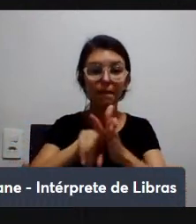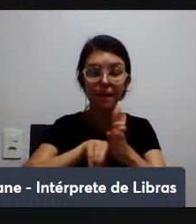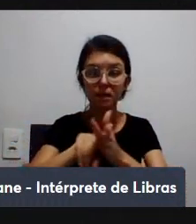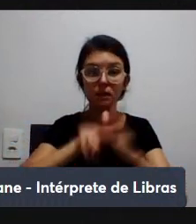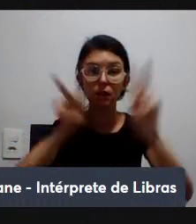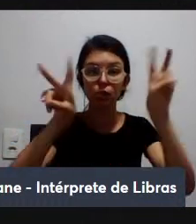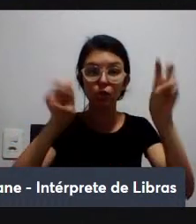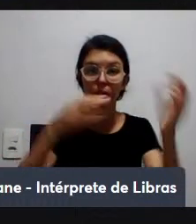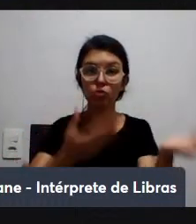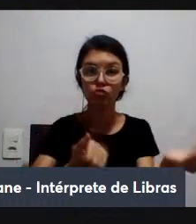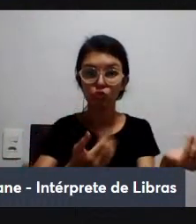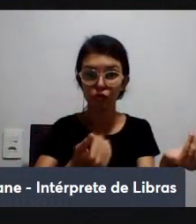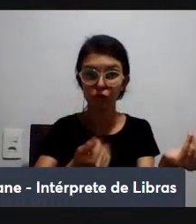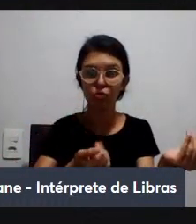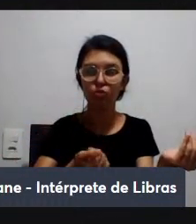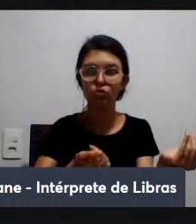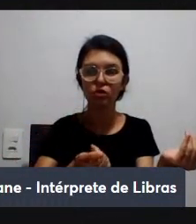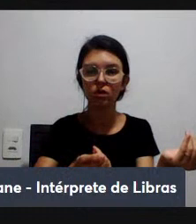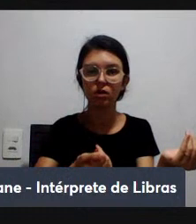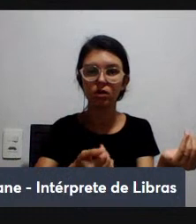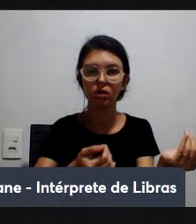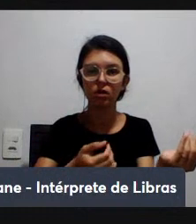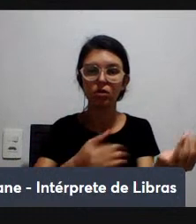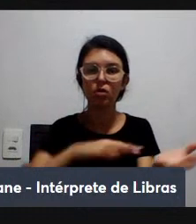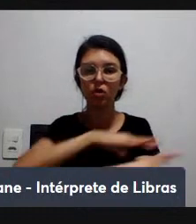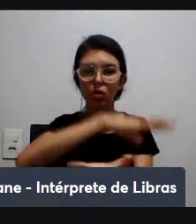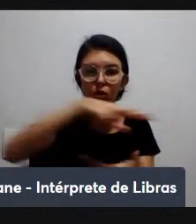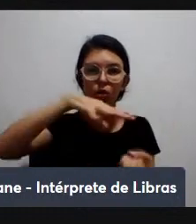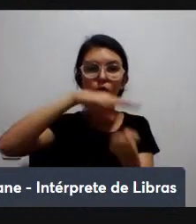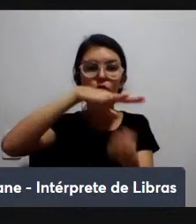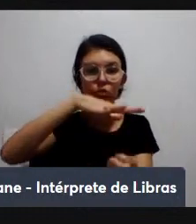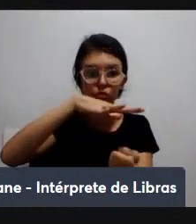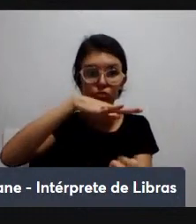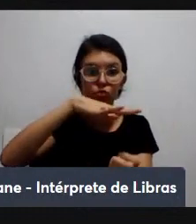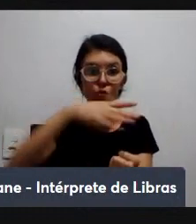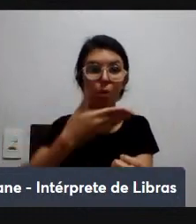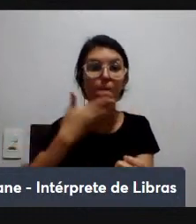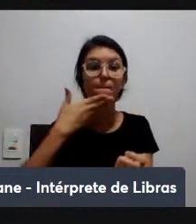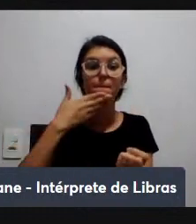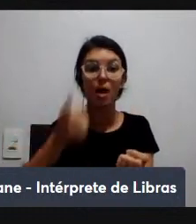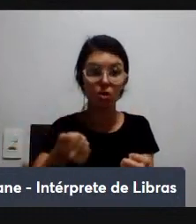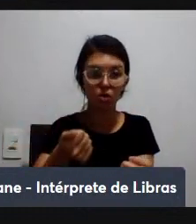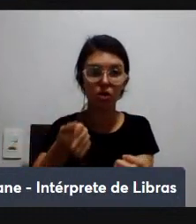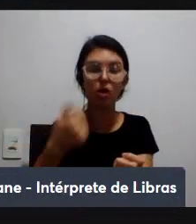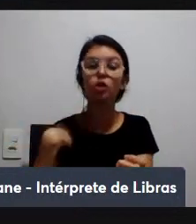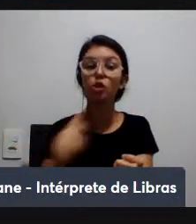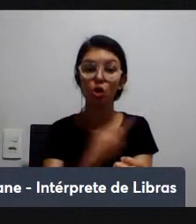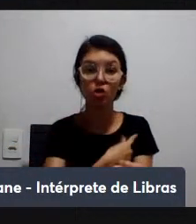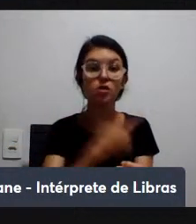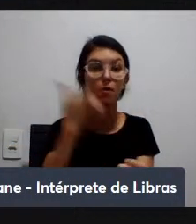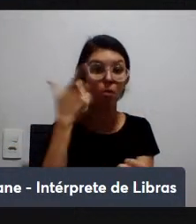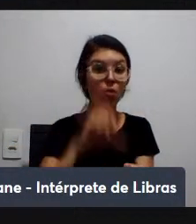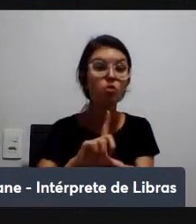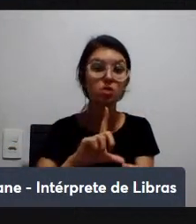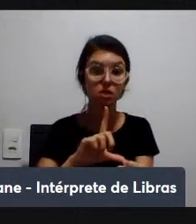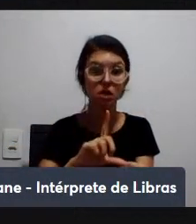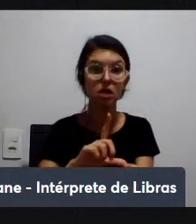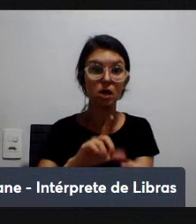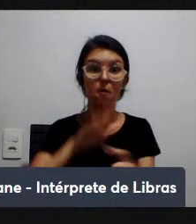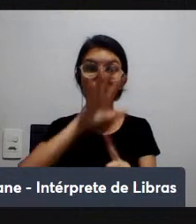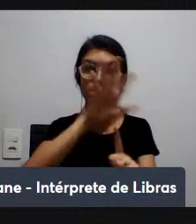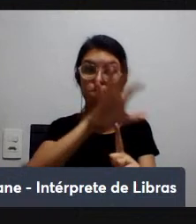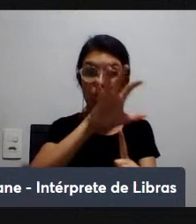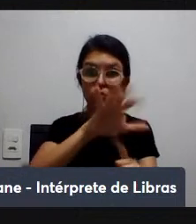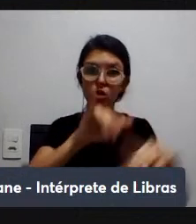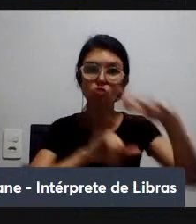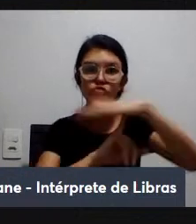juventude a partir do Sul Global se intensificam, iremos de fato forçar instituições